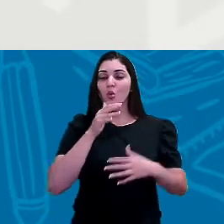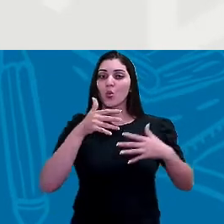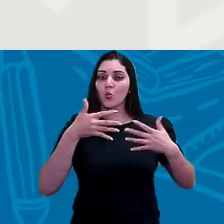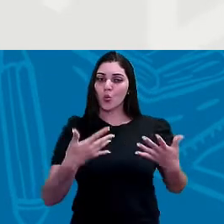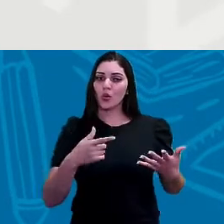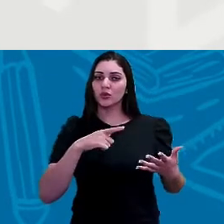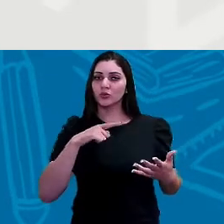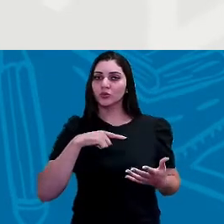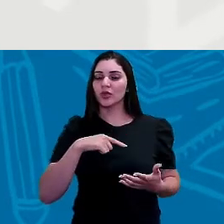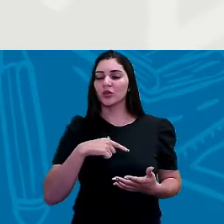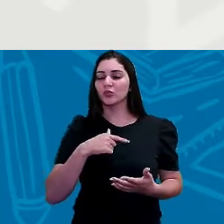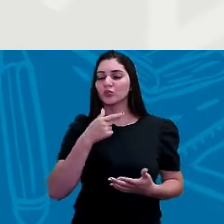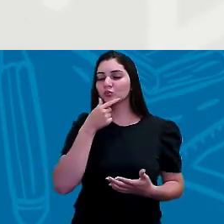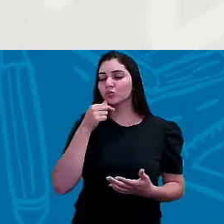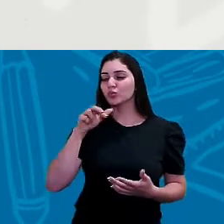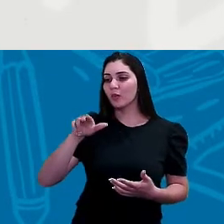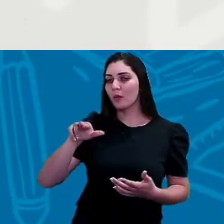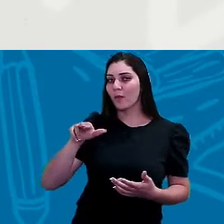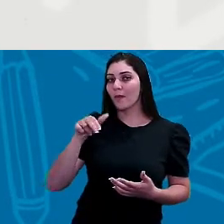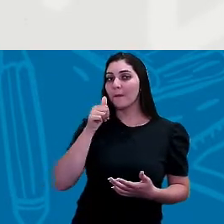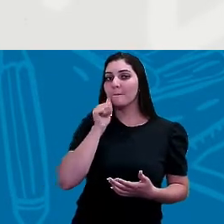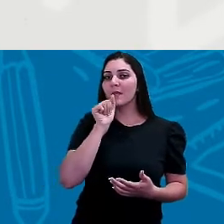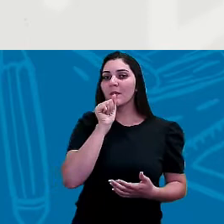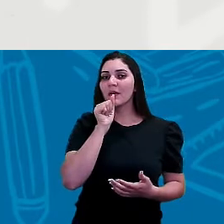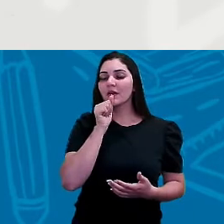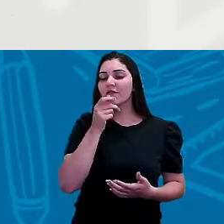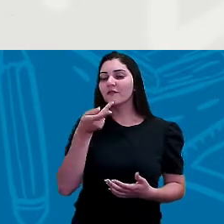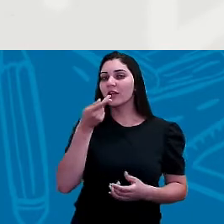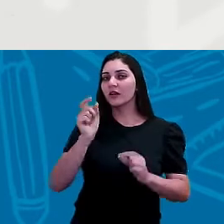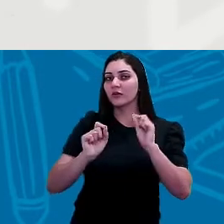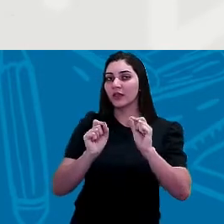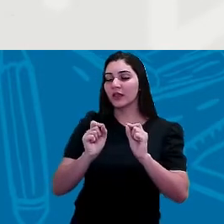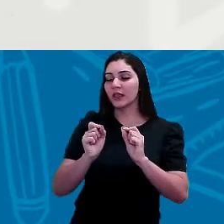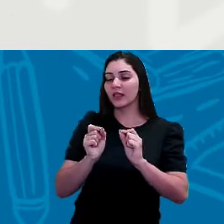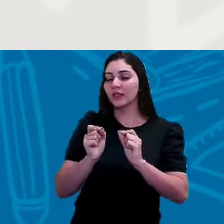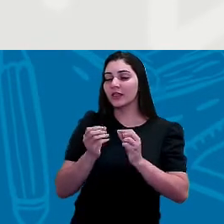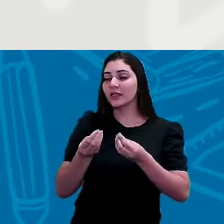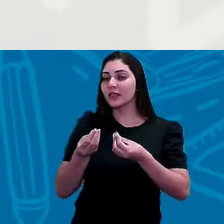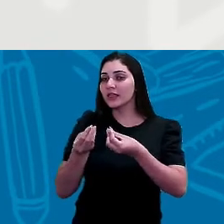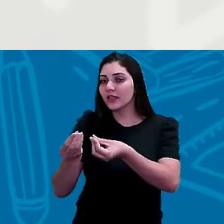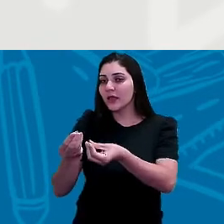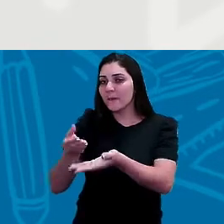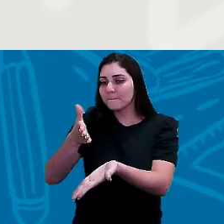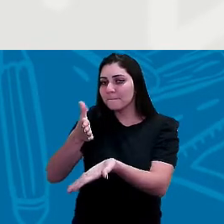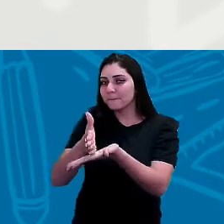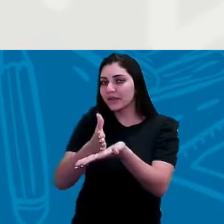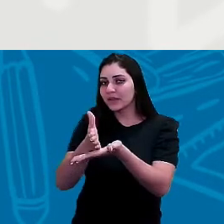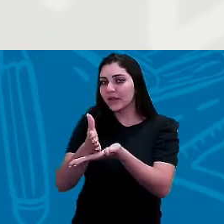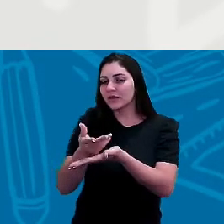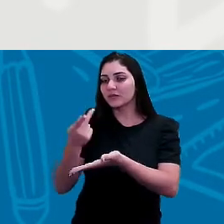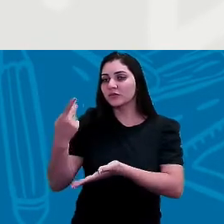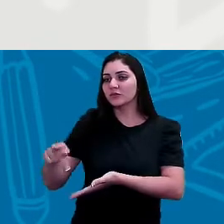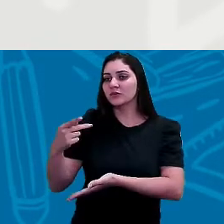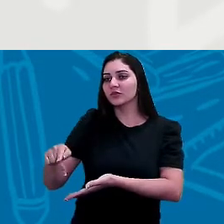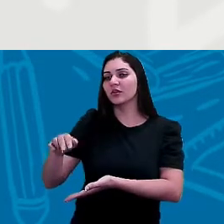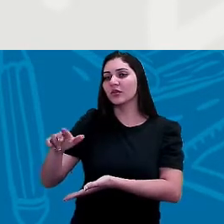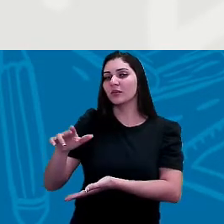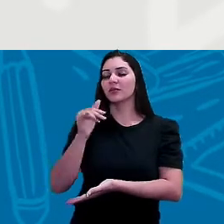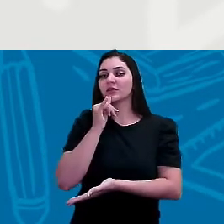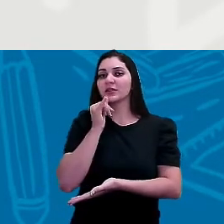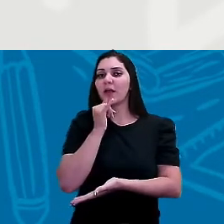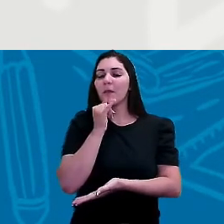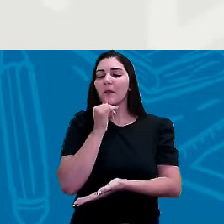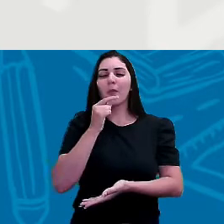irmão, a mãe da gente fala assim, dê a metade para o seu irmão. Então, você pega, por exemplo, um pacote de